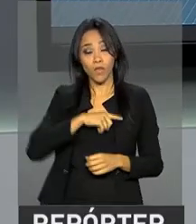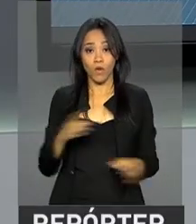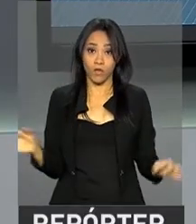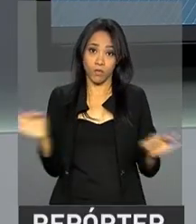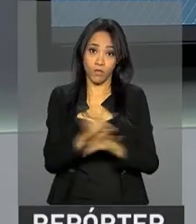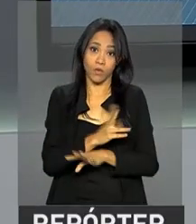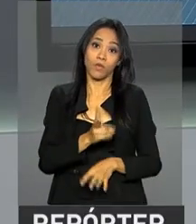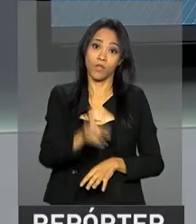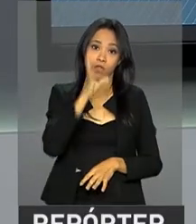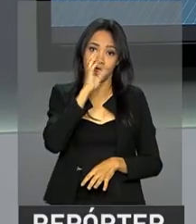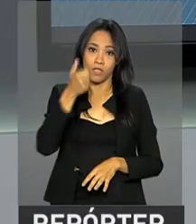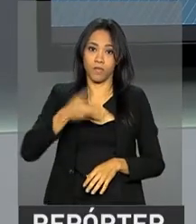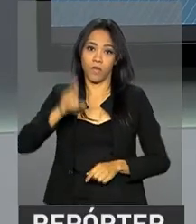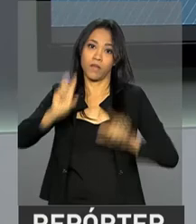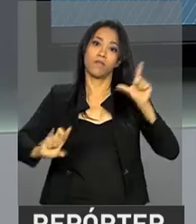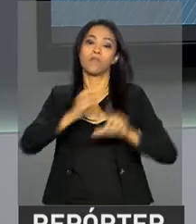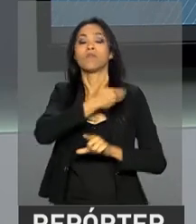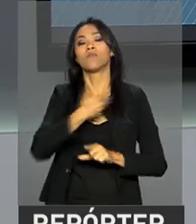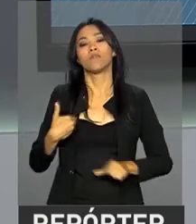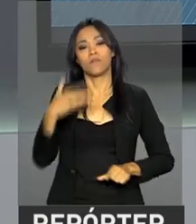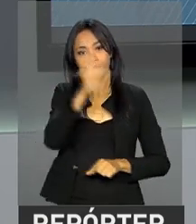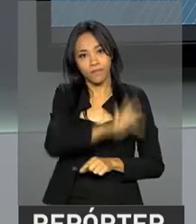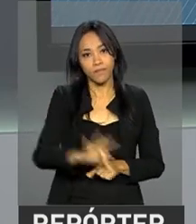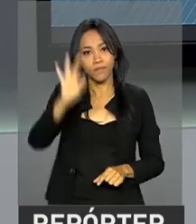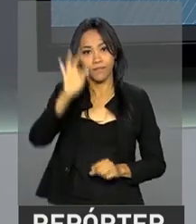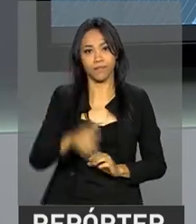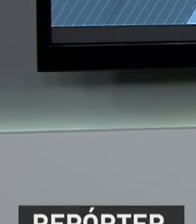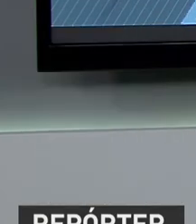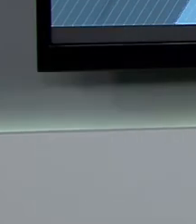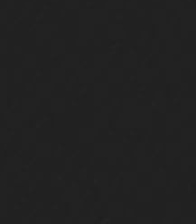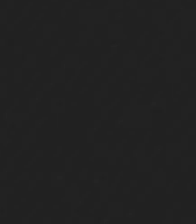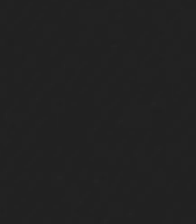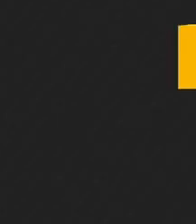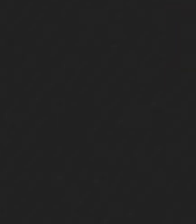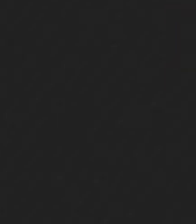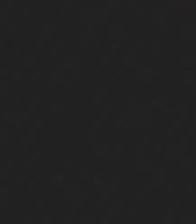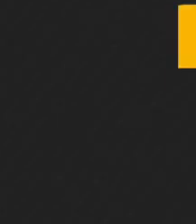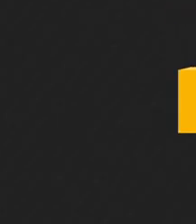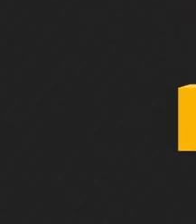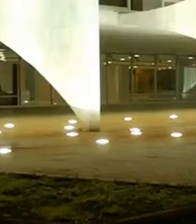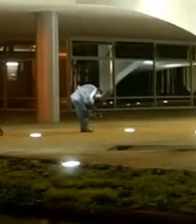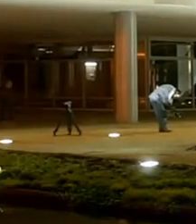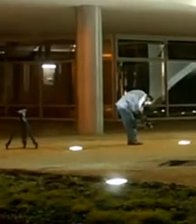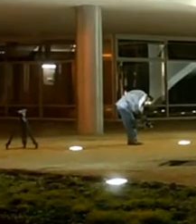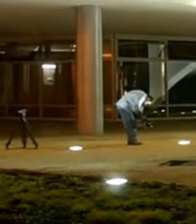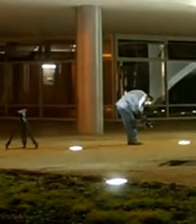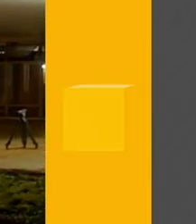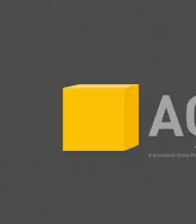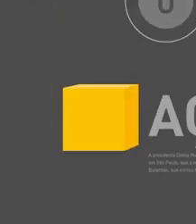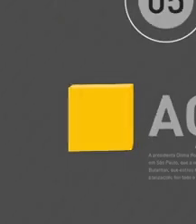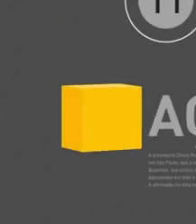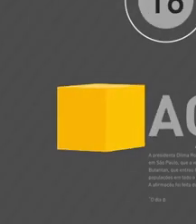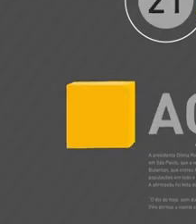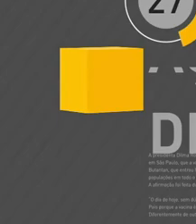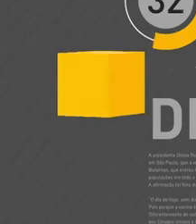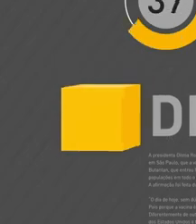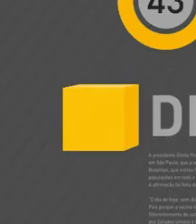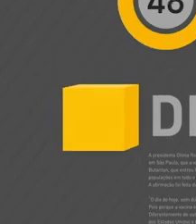por aqui, continue na NBR, a TV do Governo Federal.